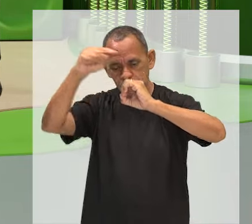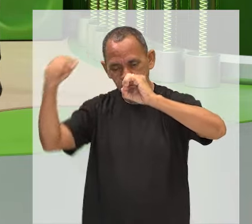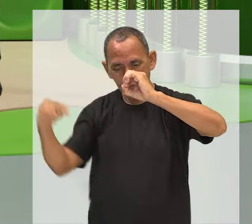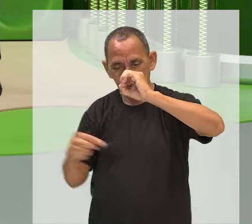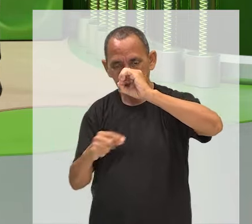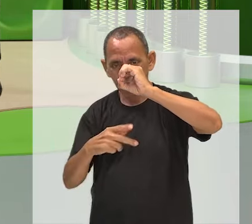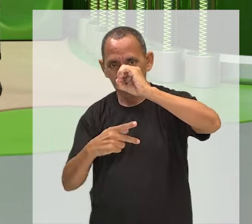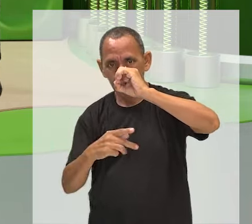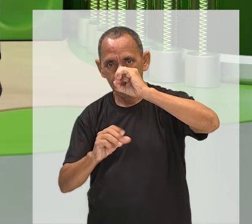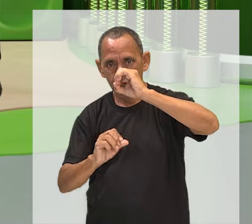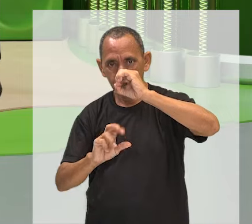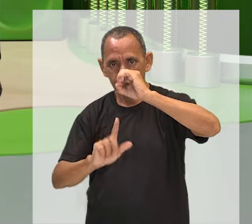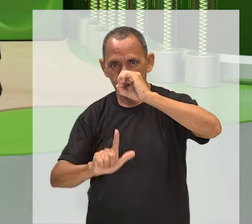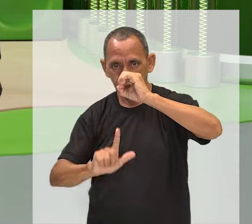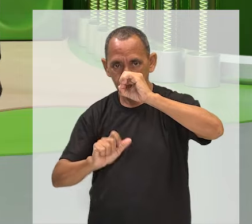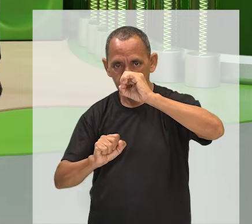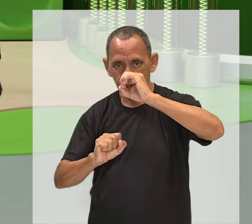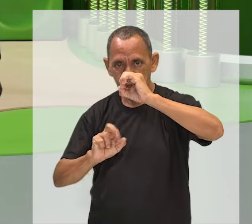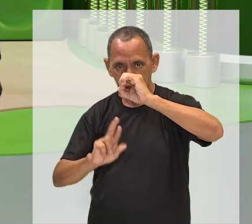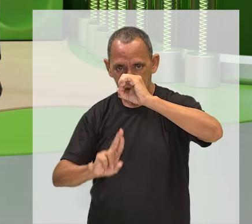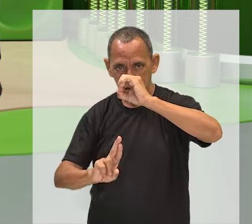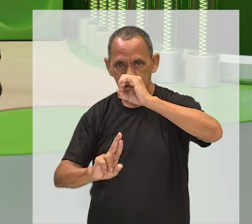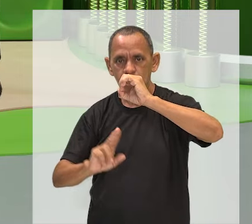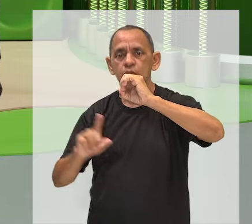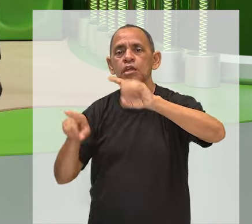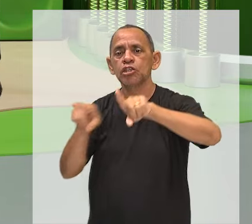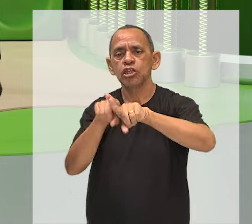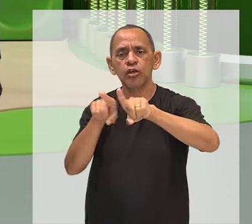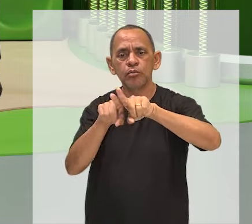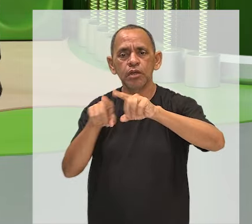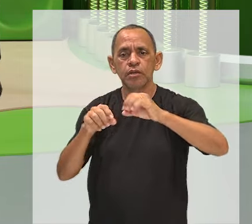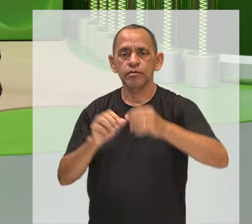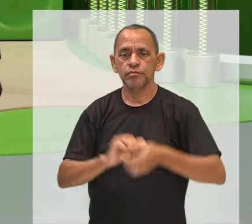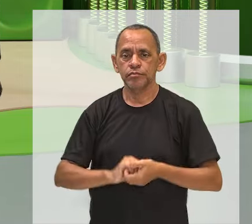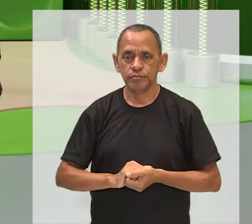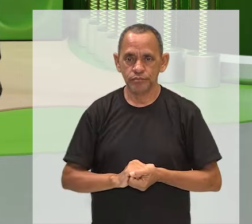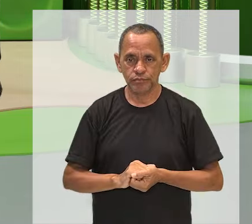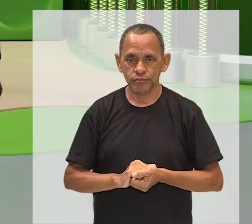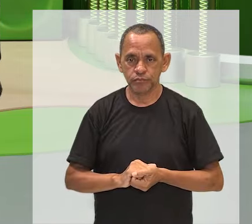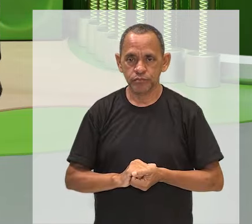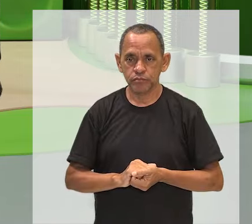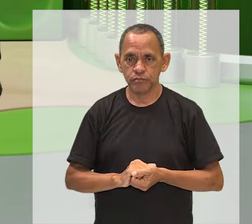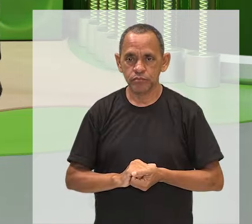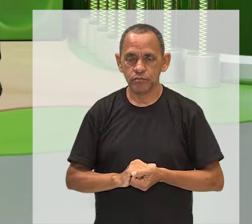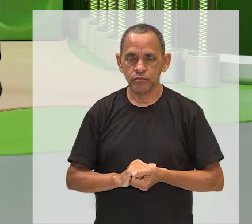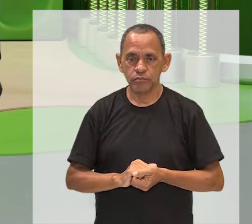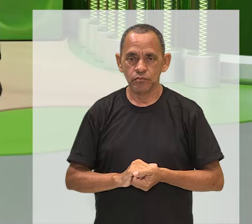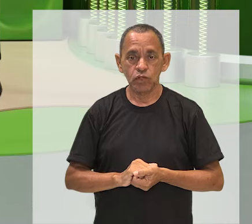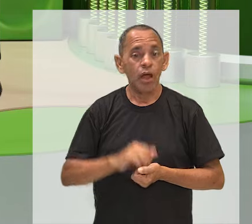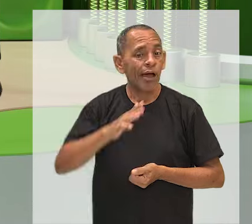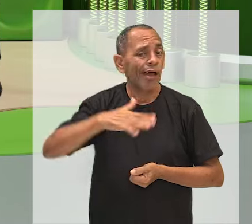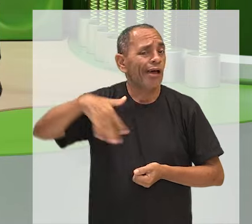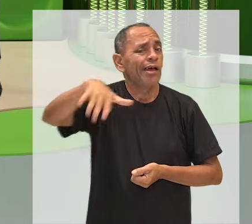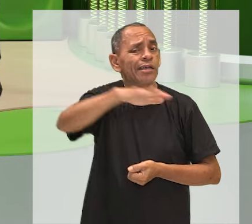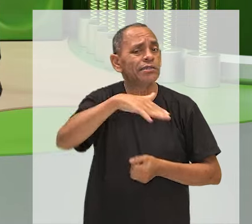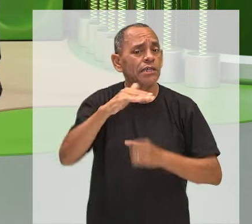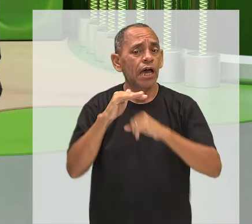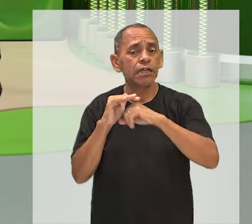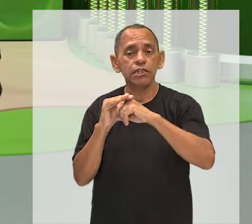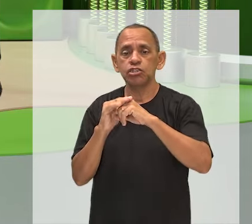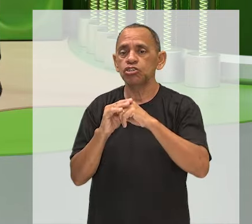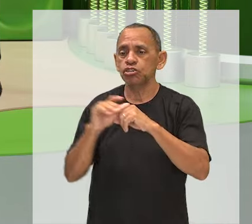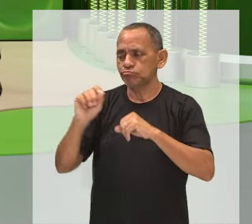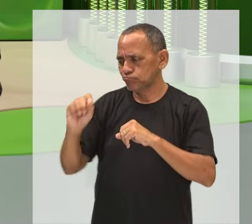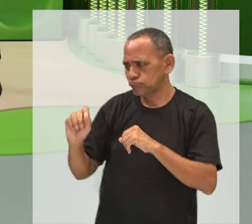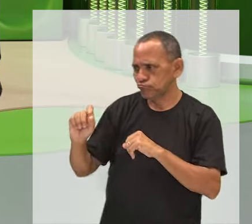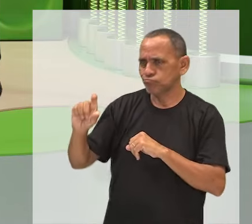tá? Então, essas células polares, elas vão ocorrer, como o nome já diz, né, nas zonas de altas latitudes, mais próximas